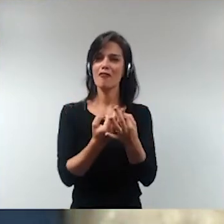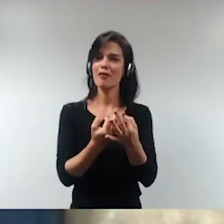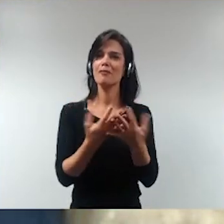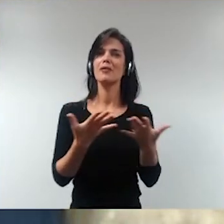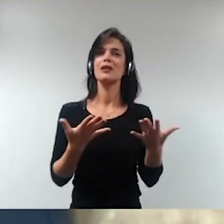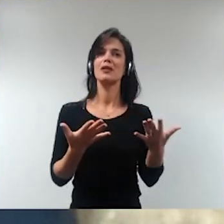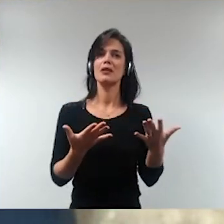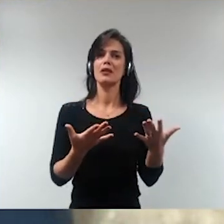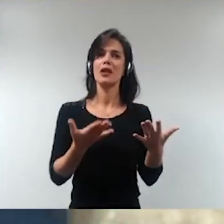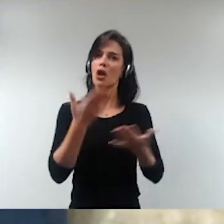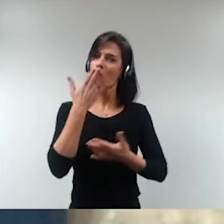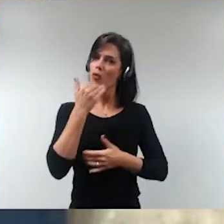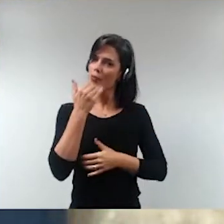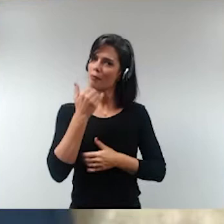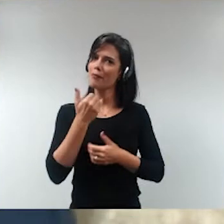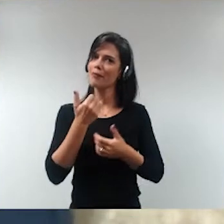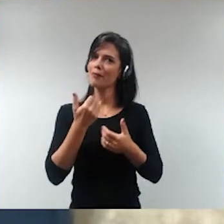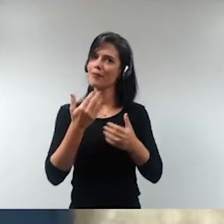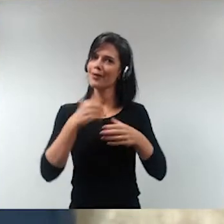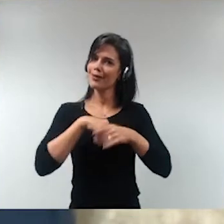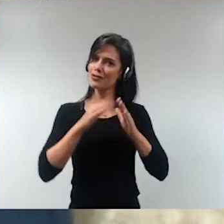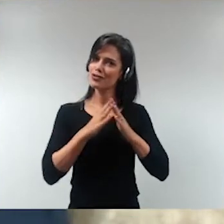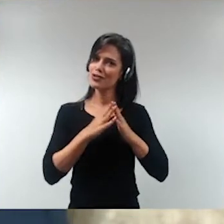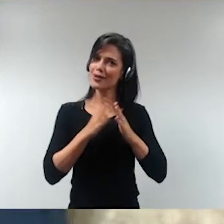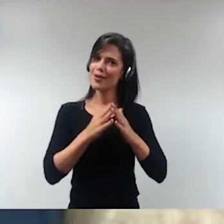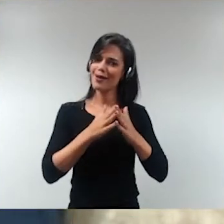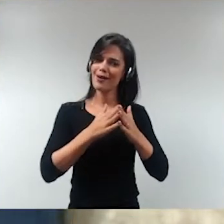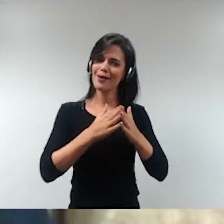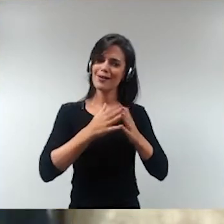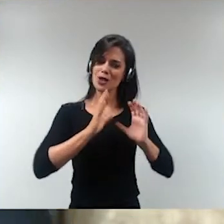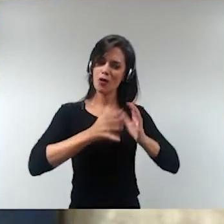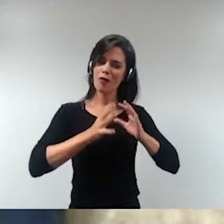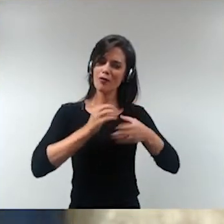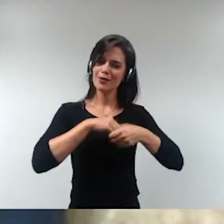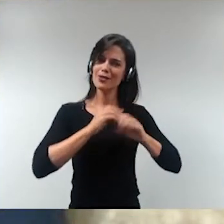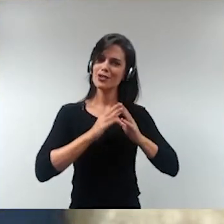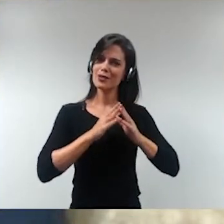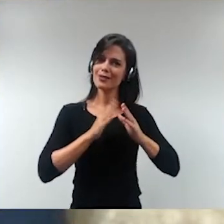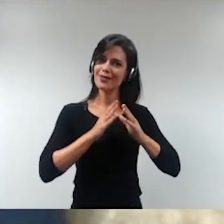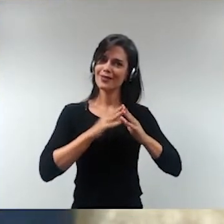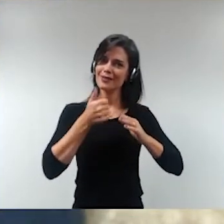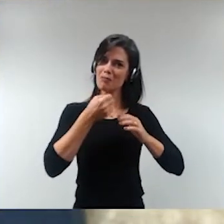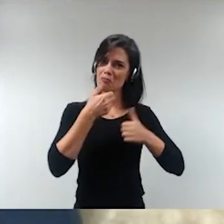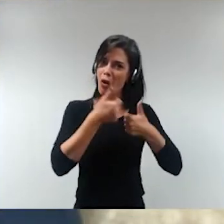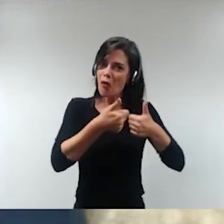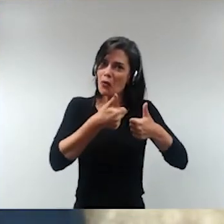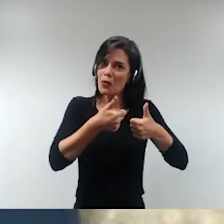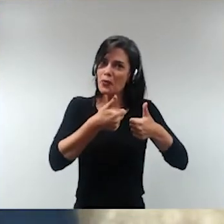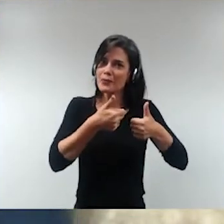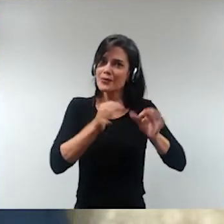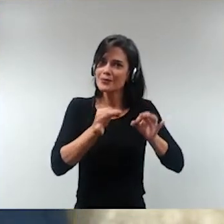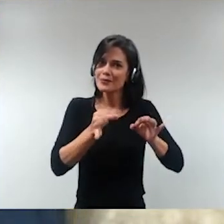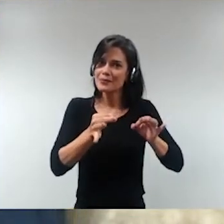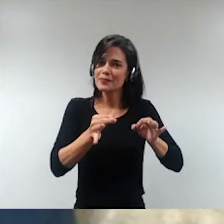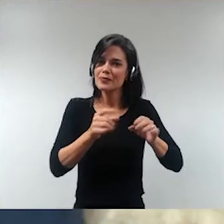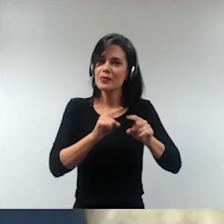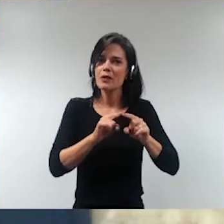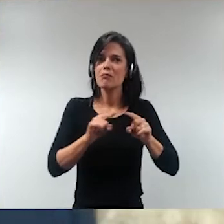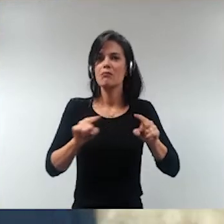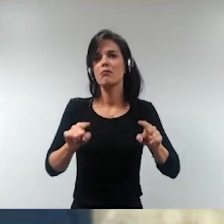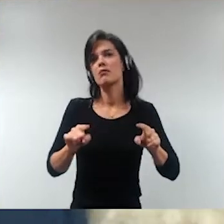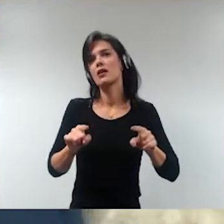têm condições de fazer as refeições em casa, essa convivência. Essa é a parte boa do teletrabalho que traz para a gente. Mas com o